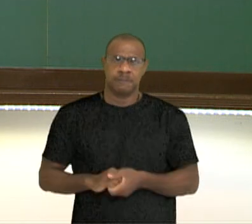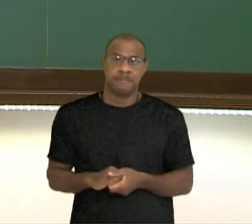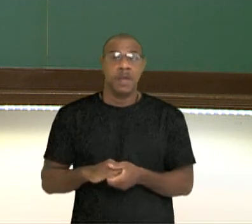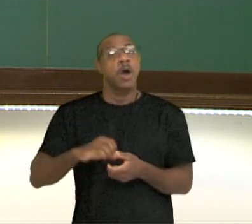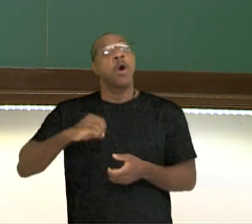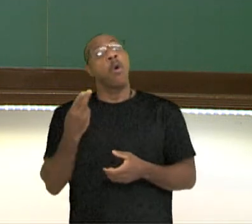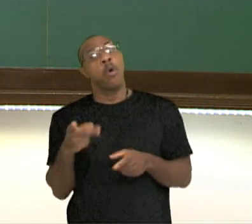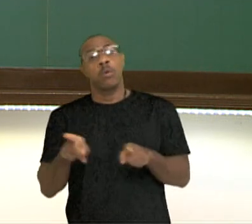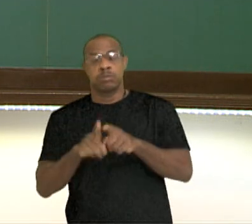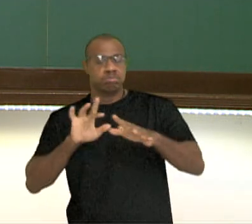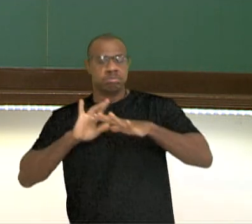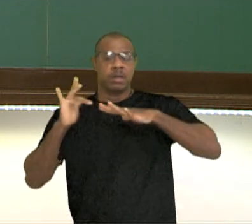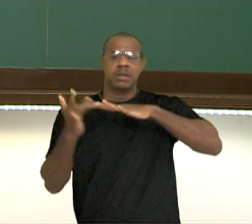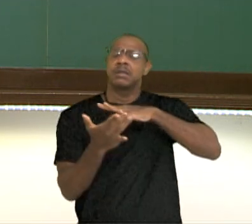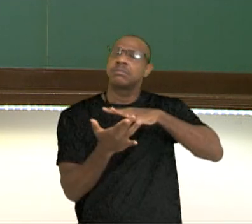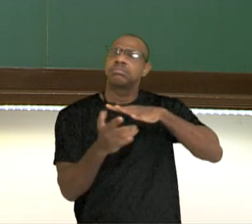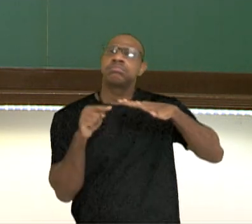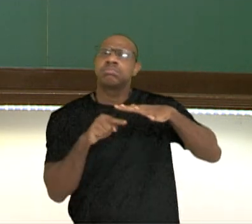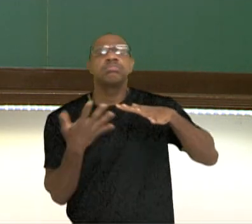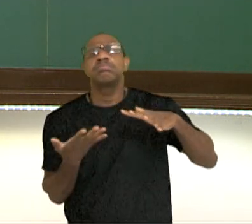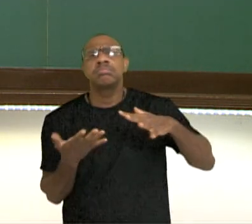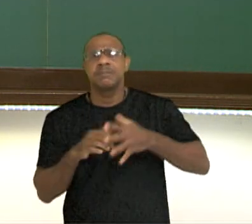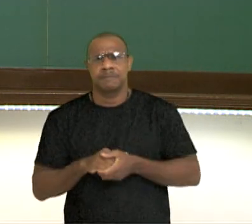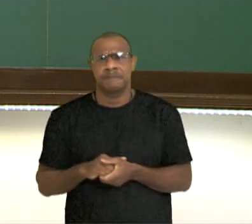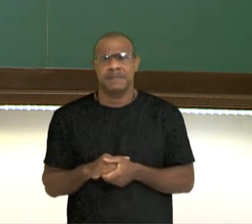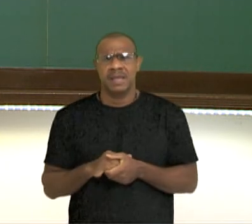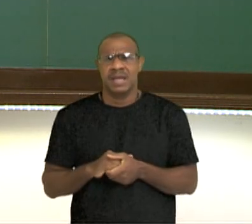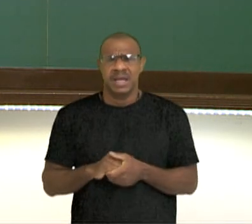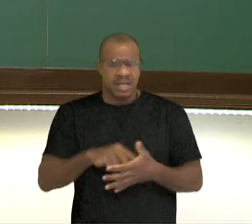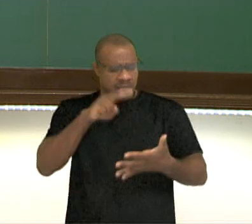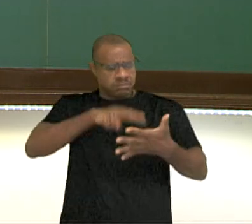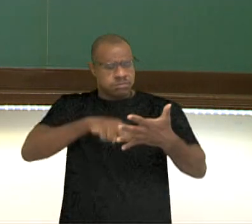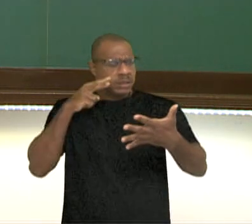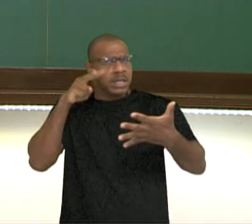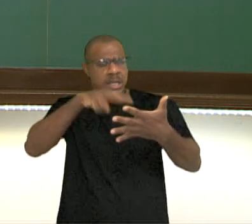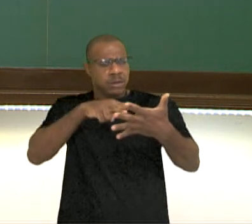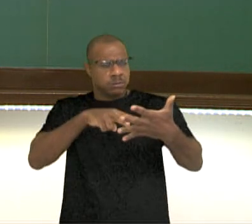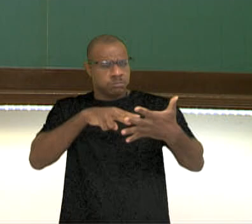Muito bem. Essa manchete chamou a sua atenção?